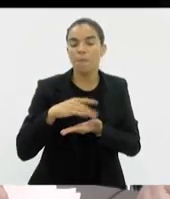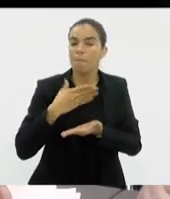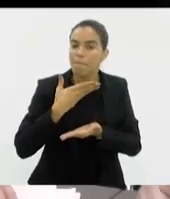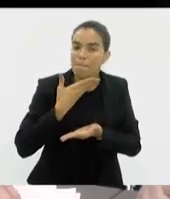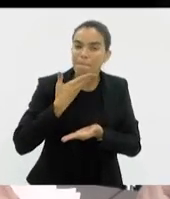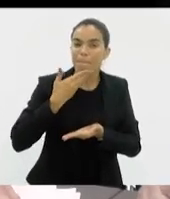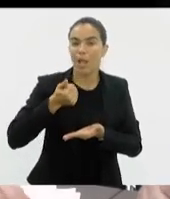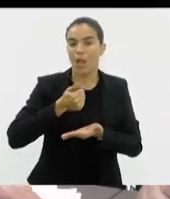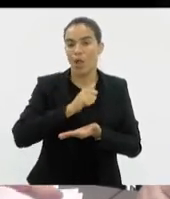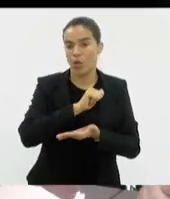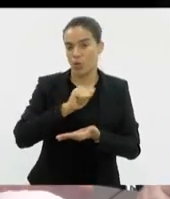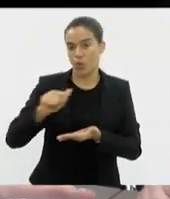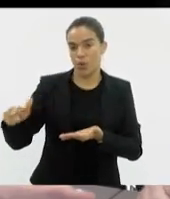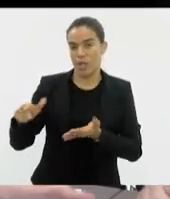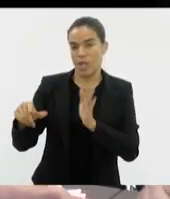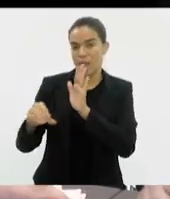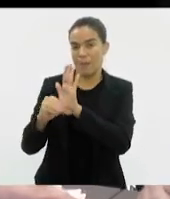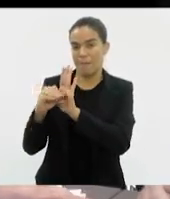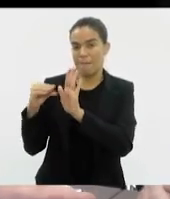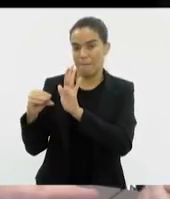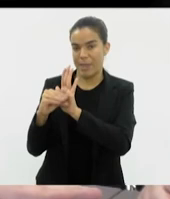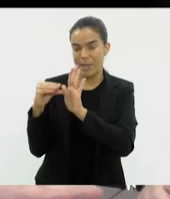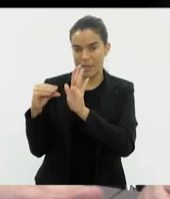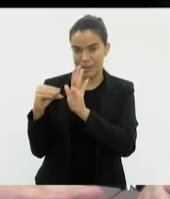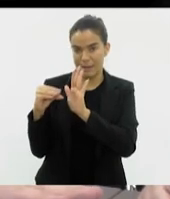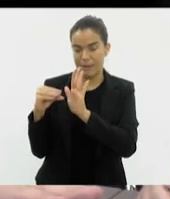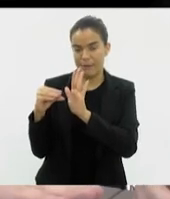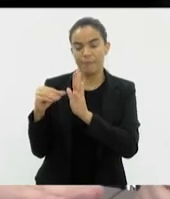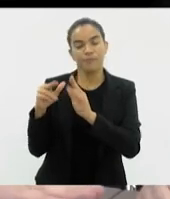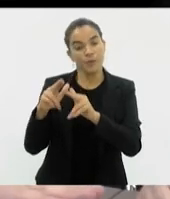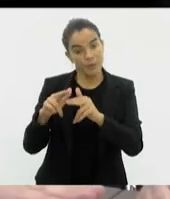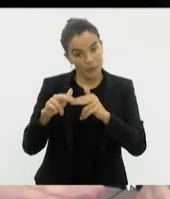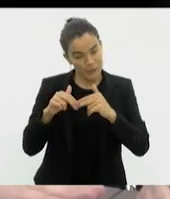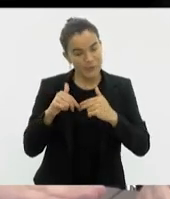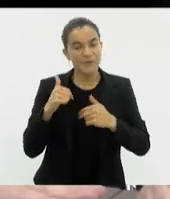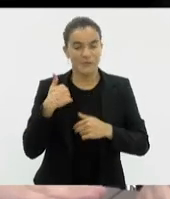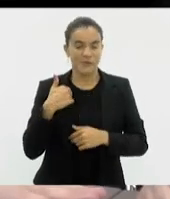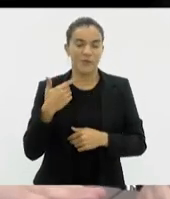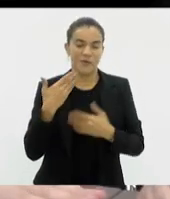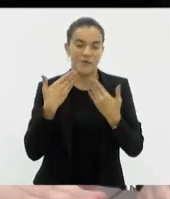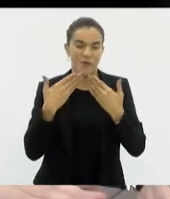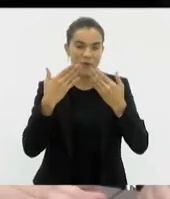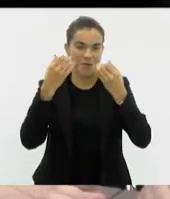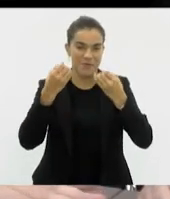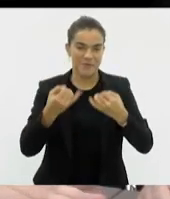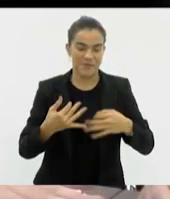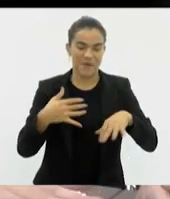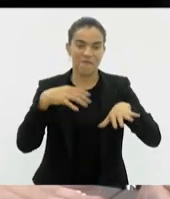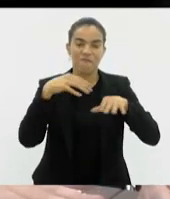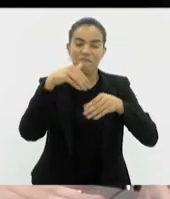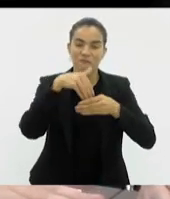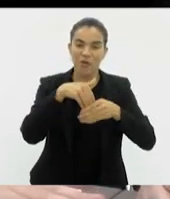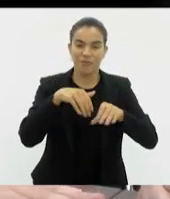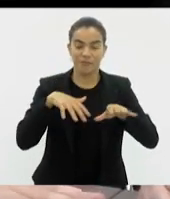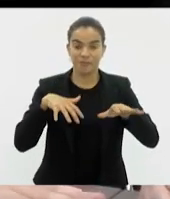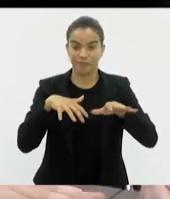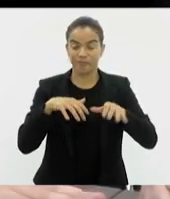do que pois com é. As emendas apresentadas. É. É isso que eu vou apresentar um voto pelo deputado Delaroli.